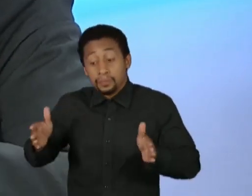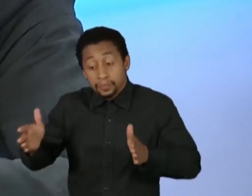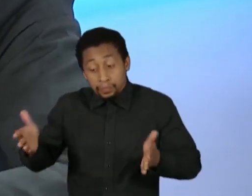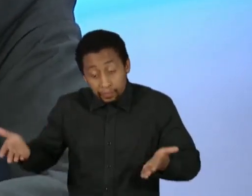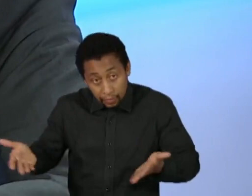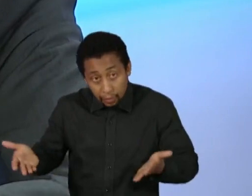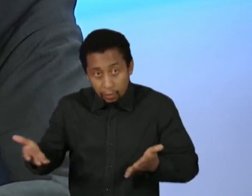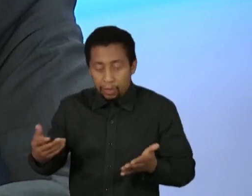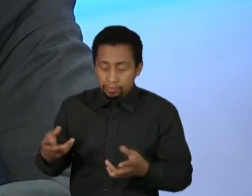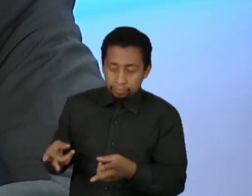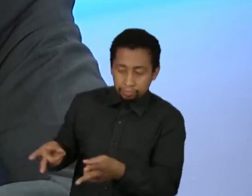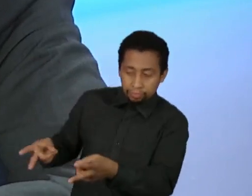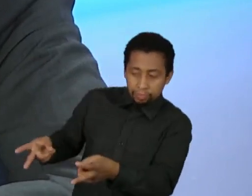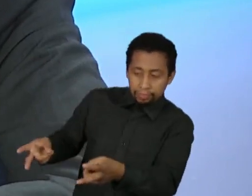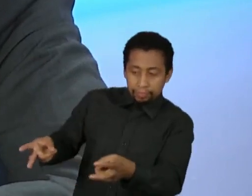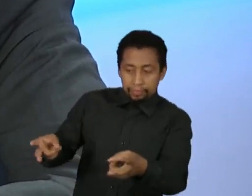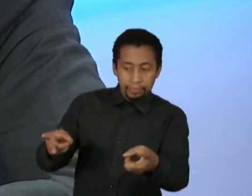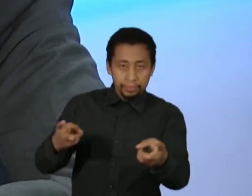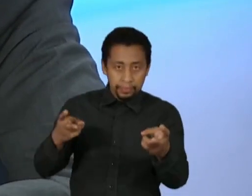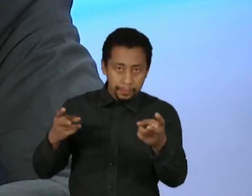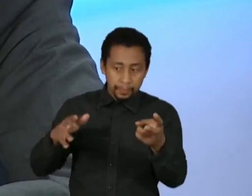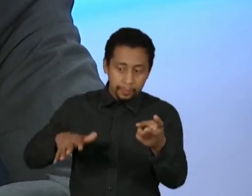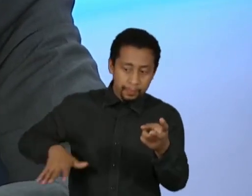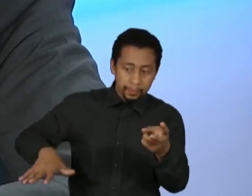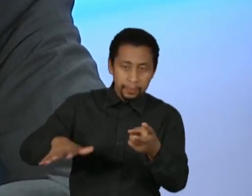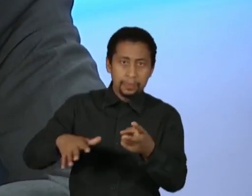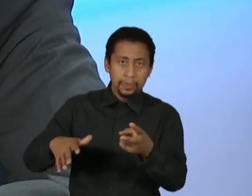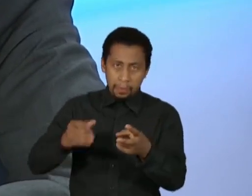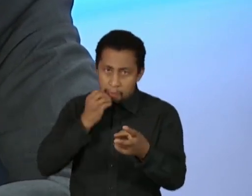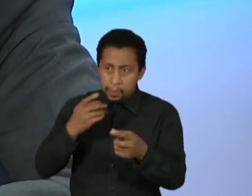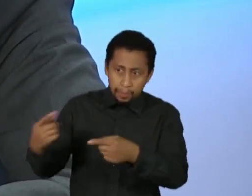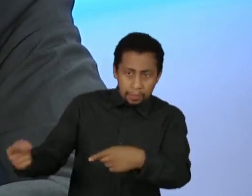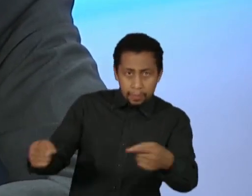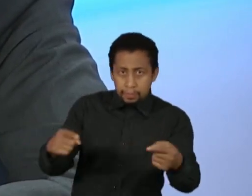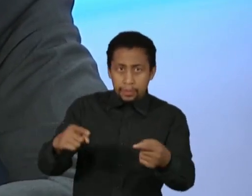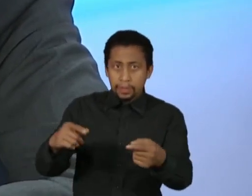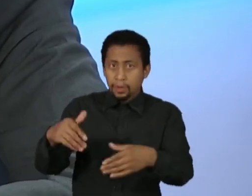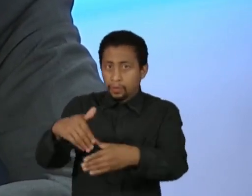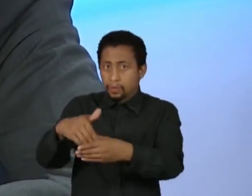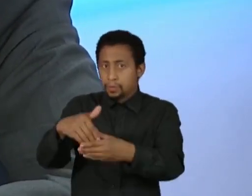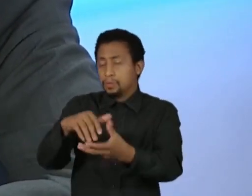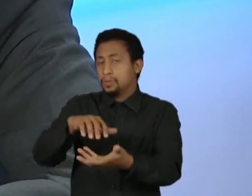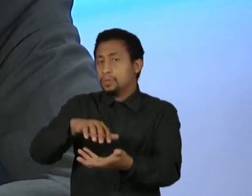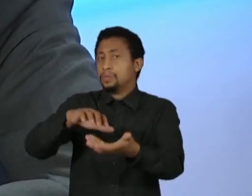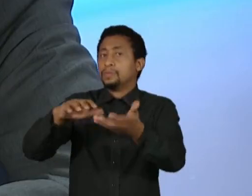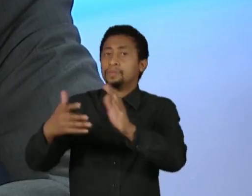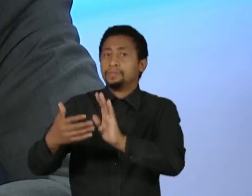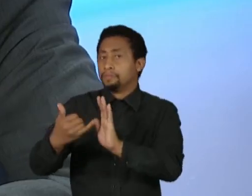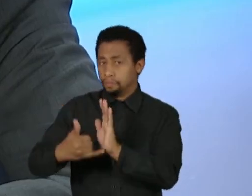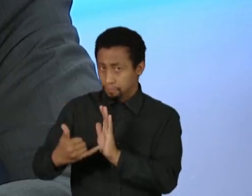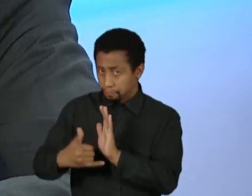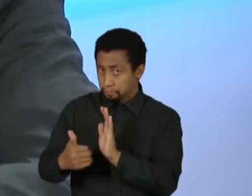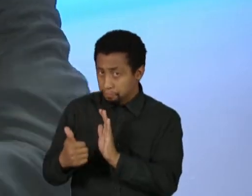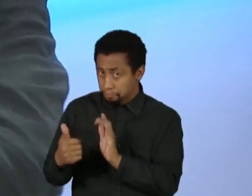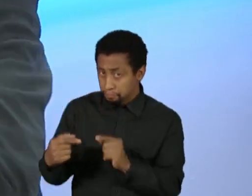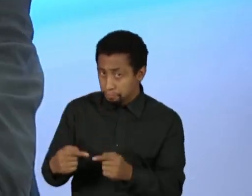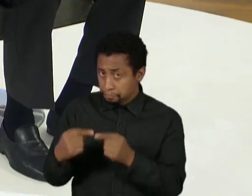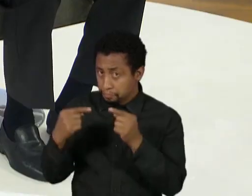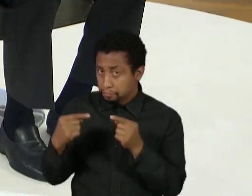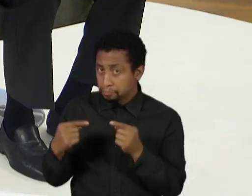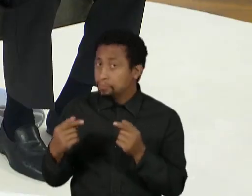mais propício para se discutir e voltar uma reforma tributária muitos dessas questões acabam